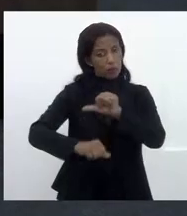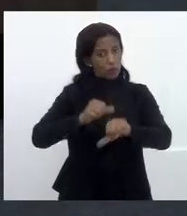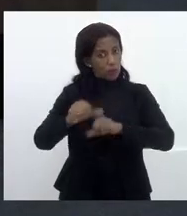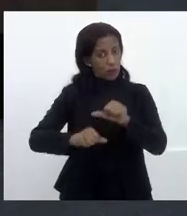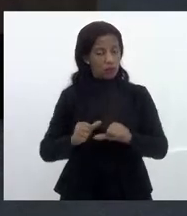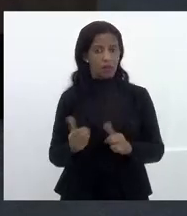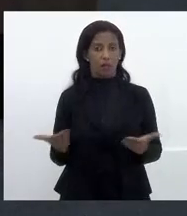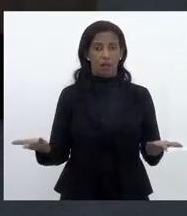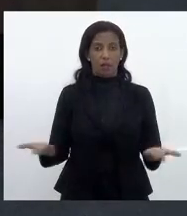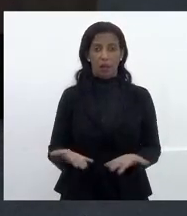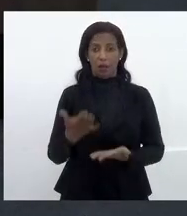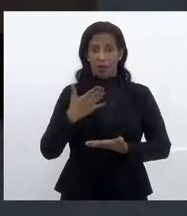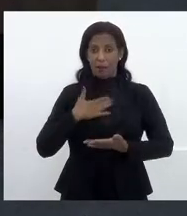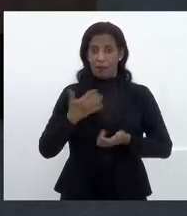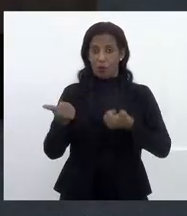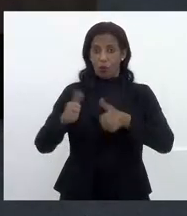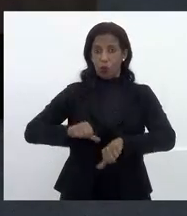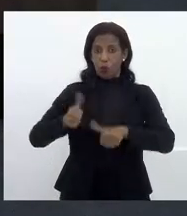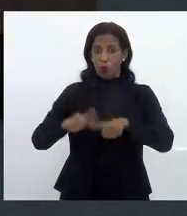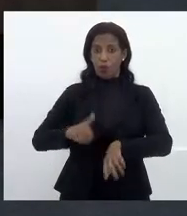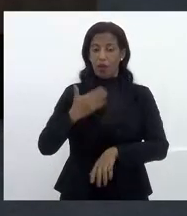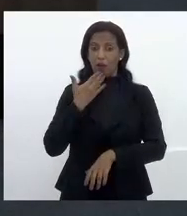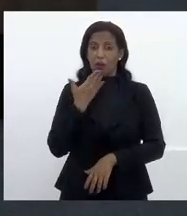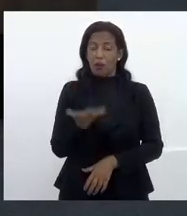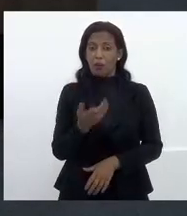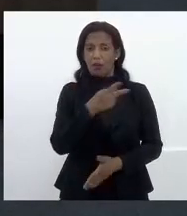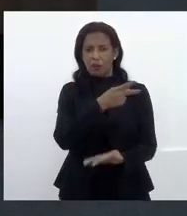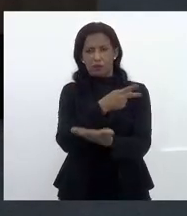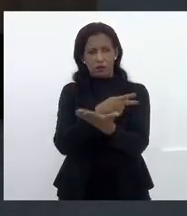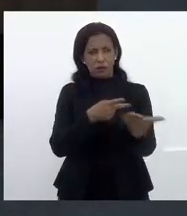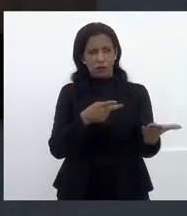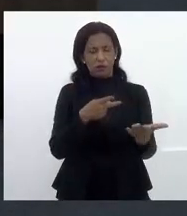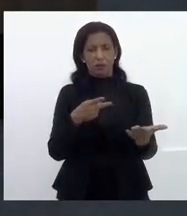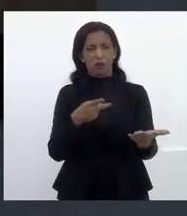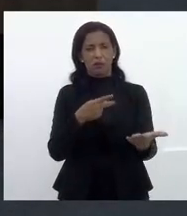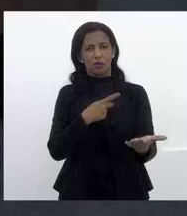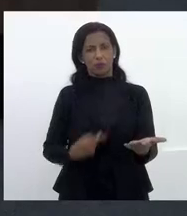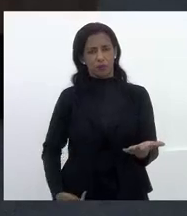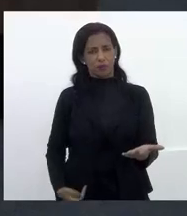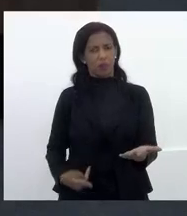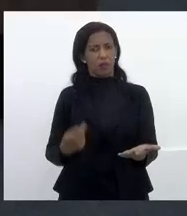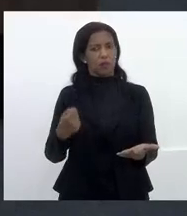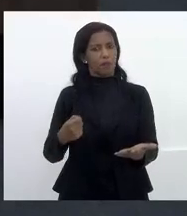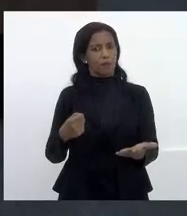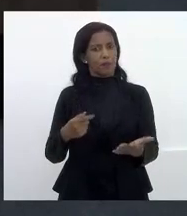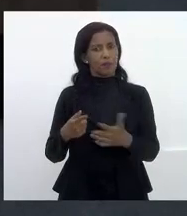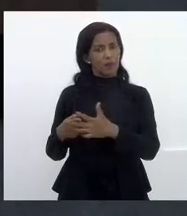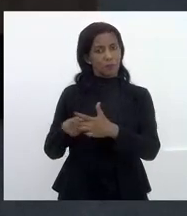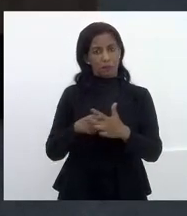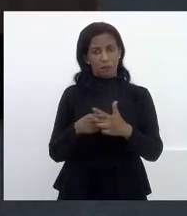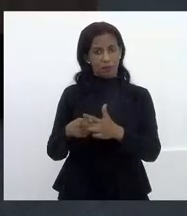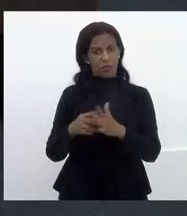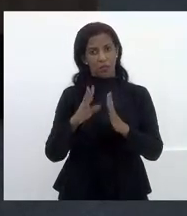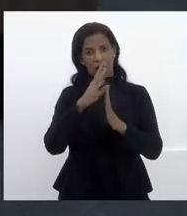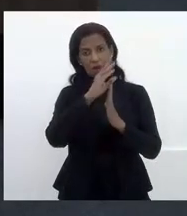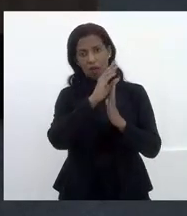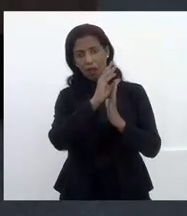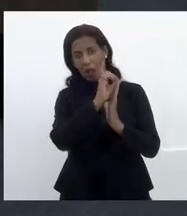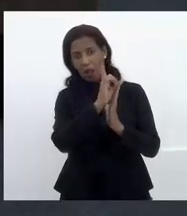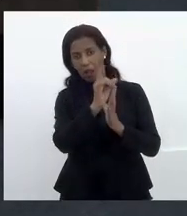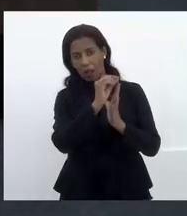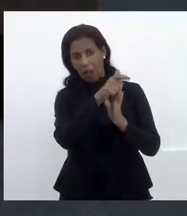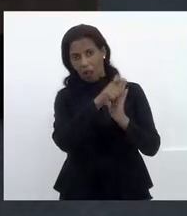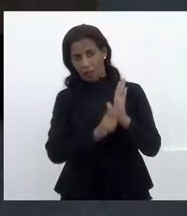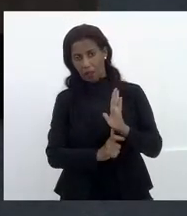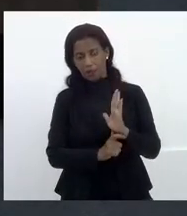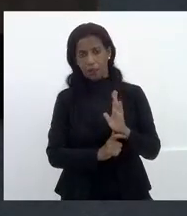agora isso na minha avaliação Esse é o apelo que eu faço os presidentes das comissões tem que mexer no conjunto do calendário porque